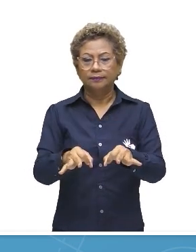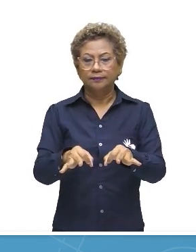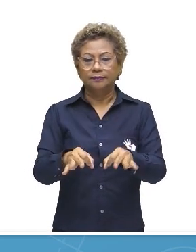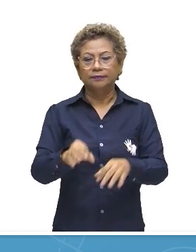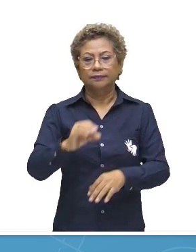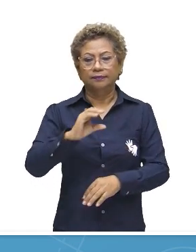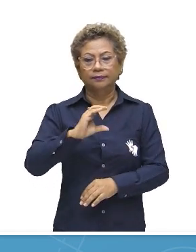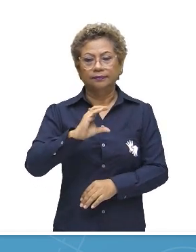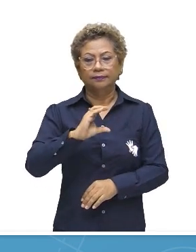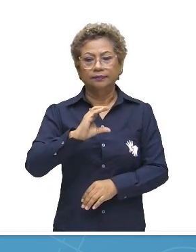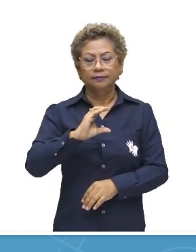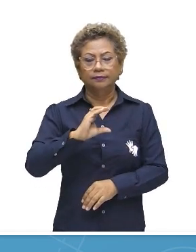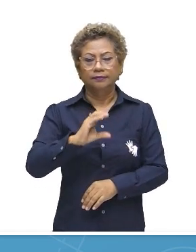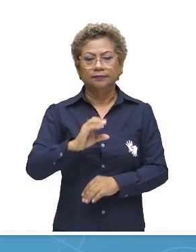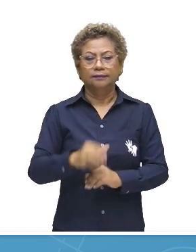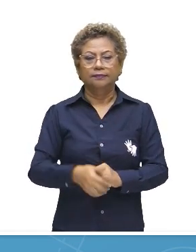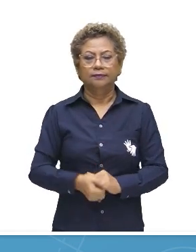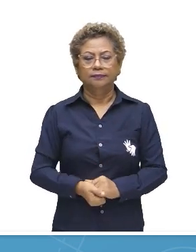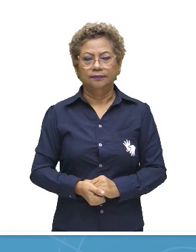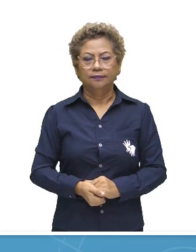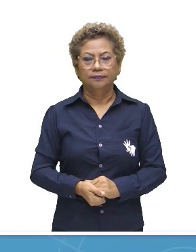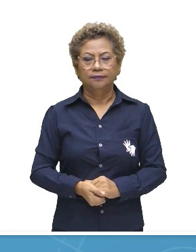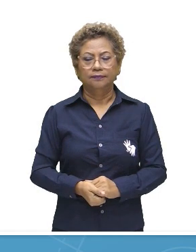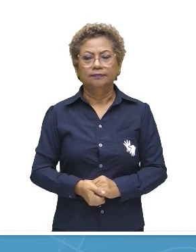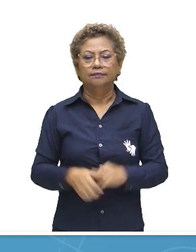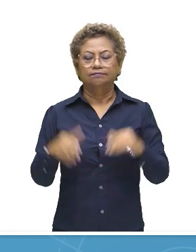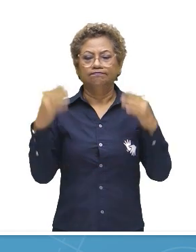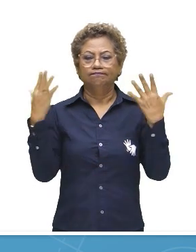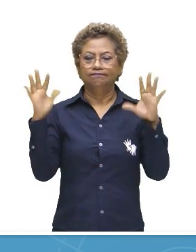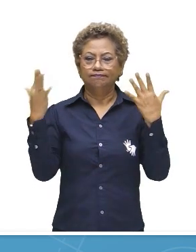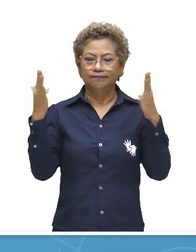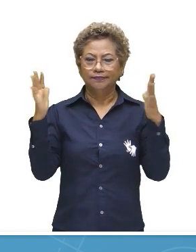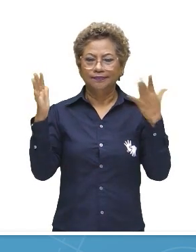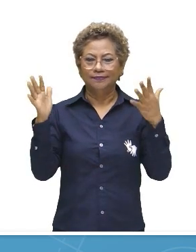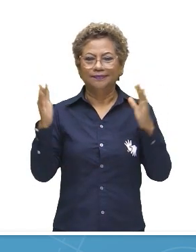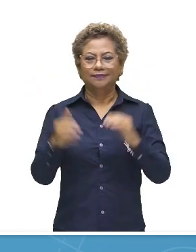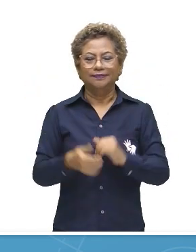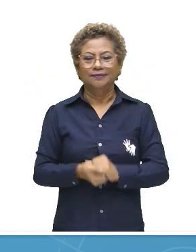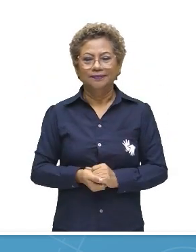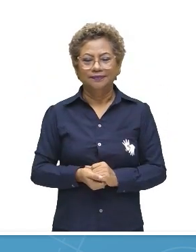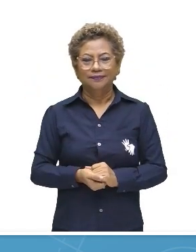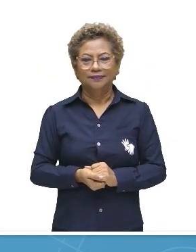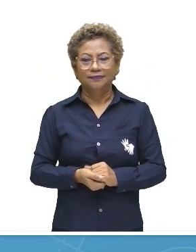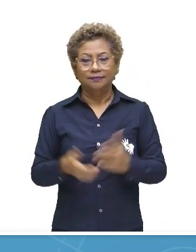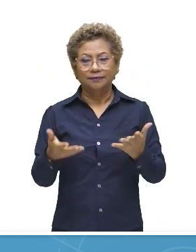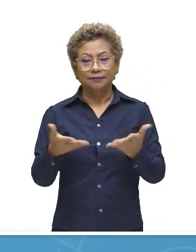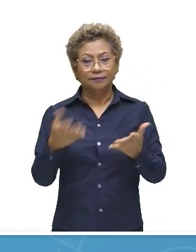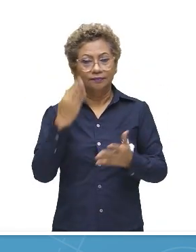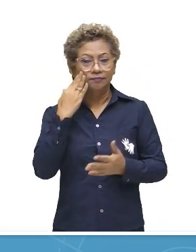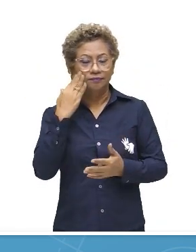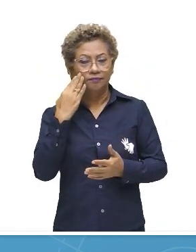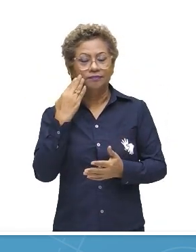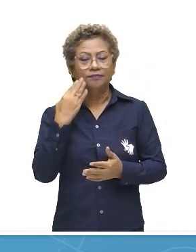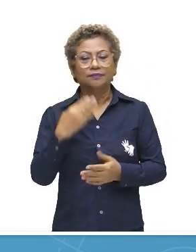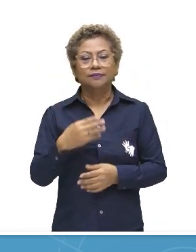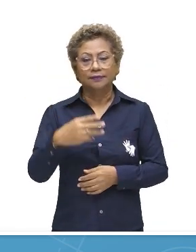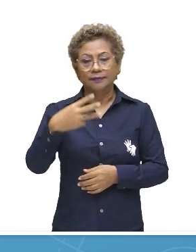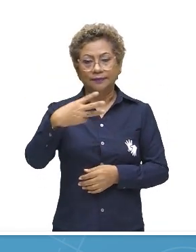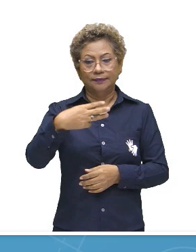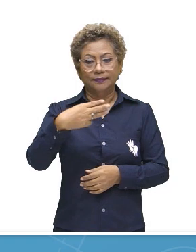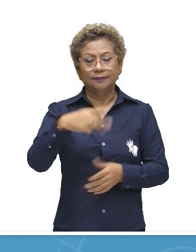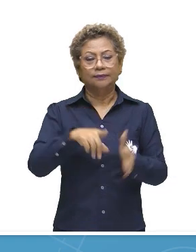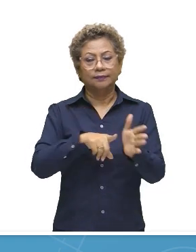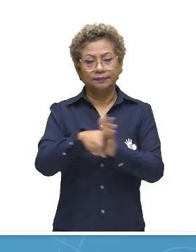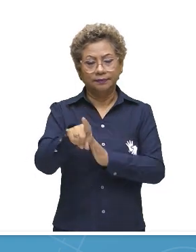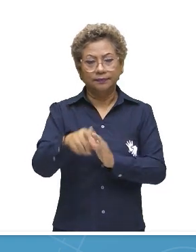Ok? Então, essa daí é a questão de número 2. Vamos agora ver a questão de número 3. A questão 3